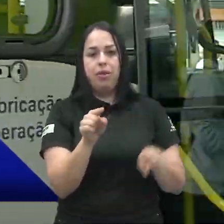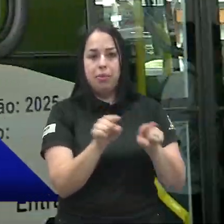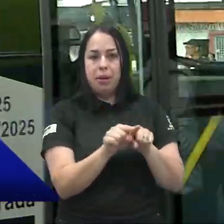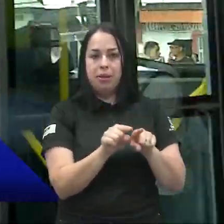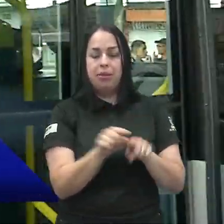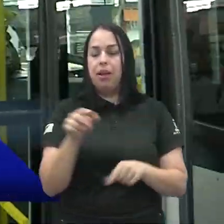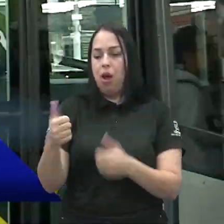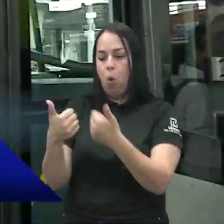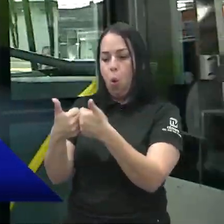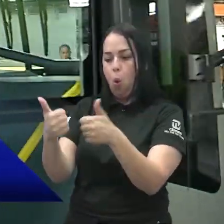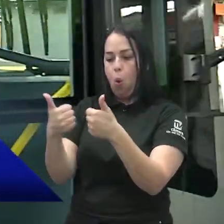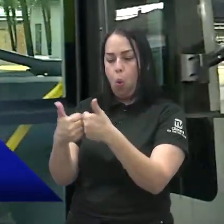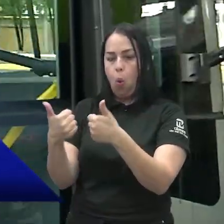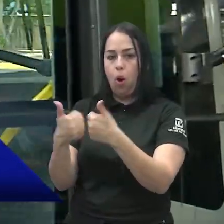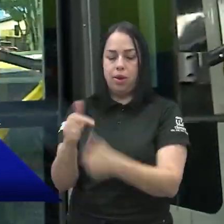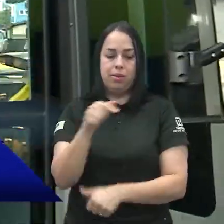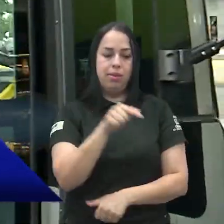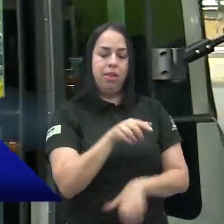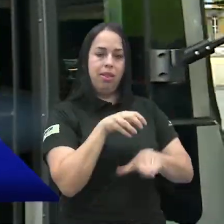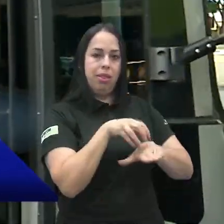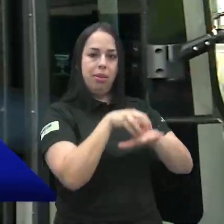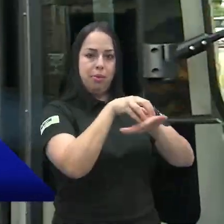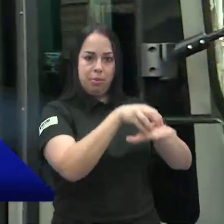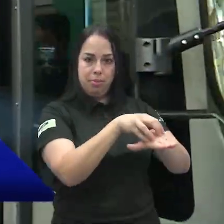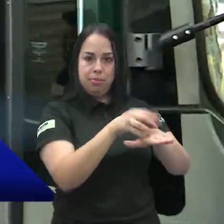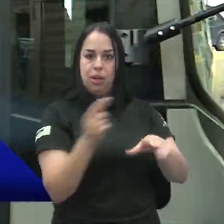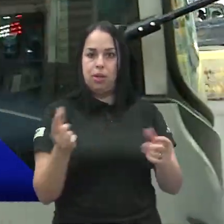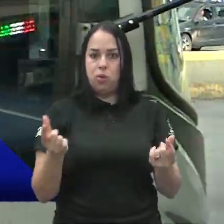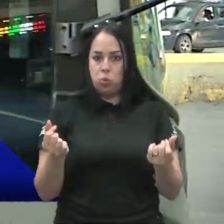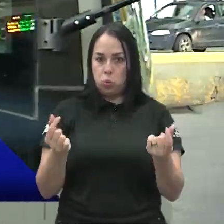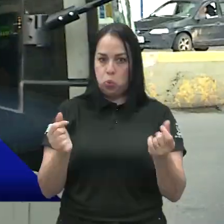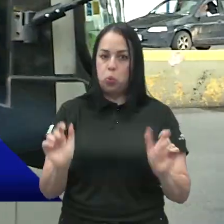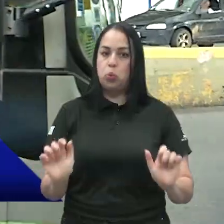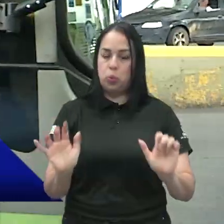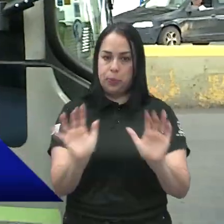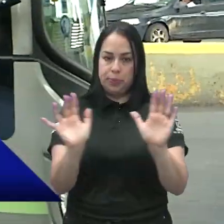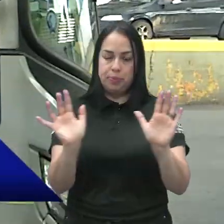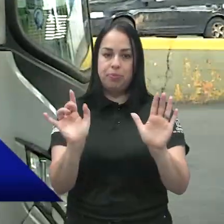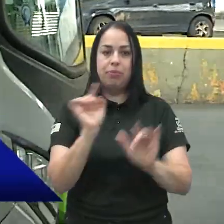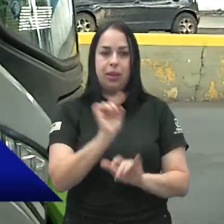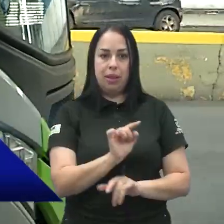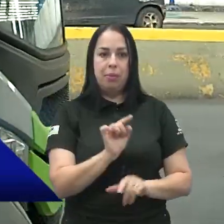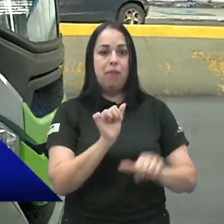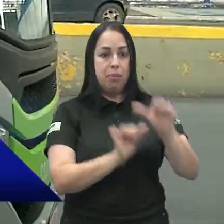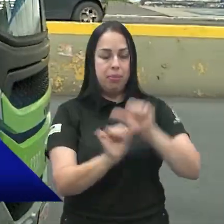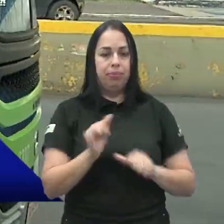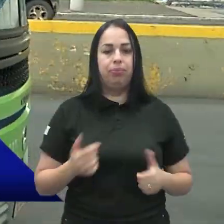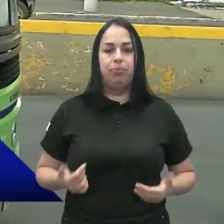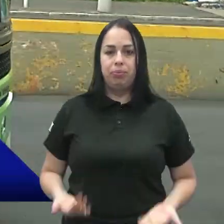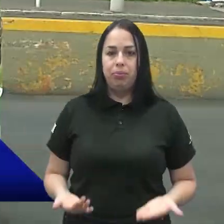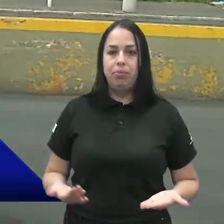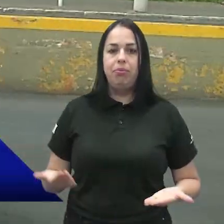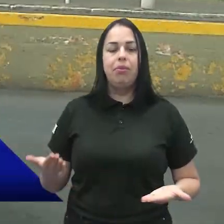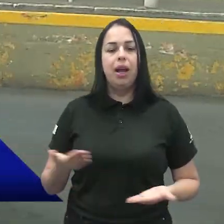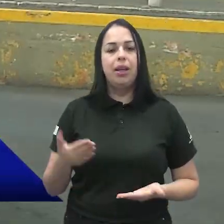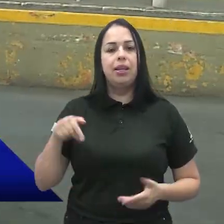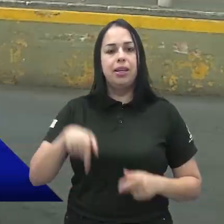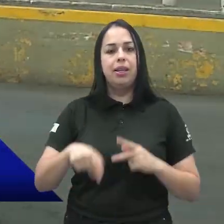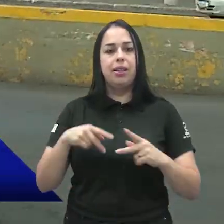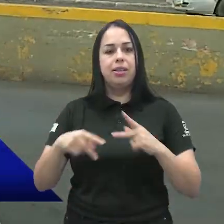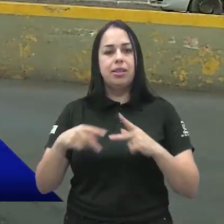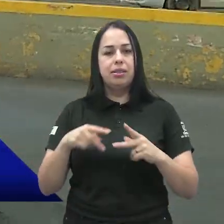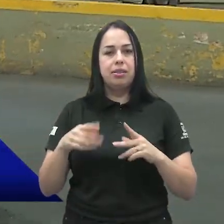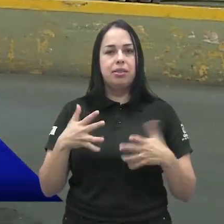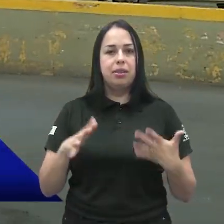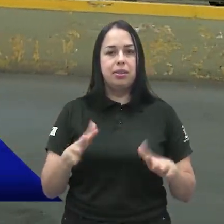da passagem das vans, que não é só nos ônibus, o transporte alternativo também vai ser impactado com essa mudança. Atualmente, o